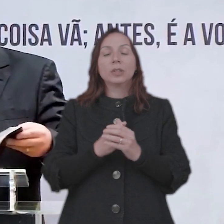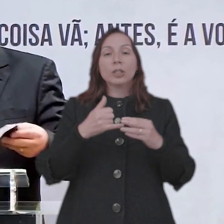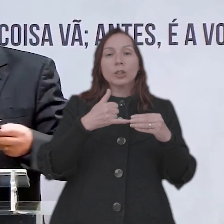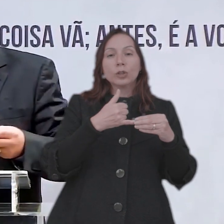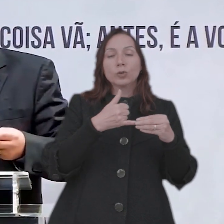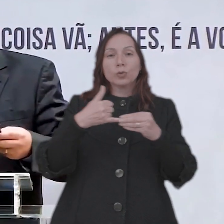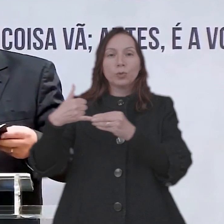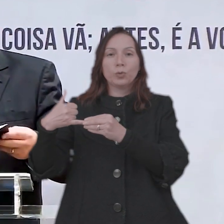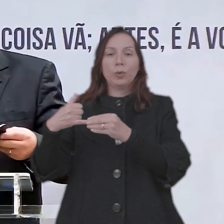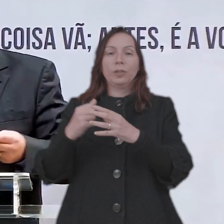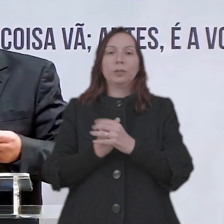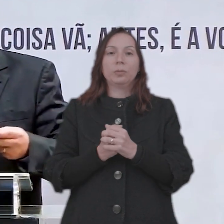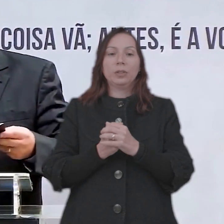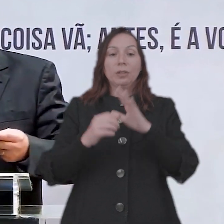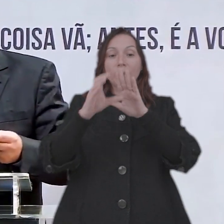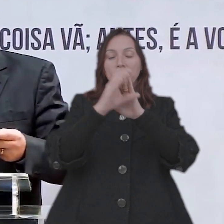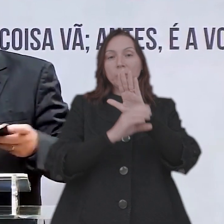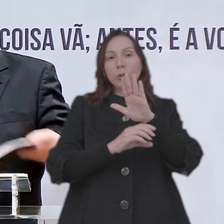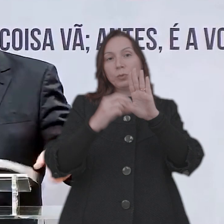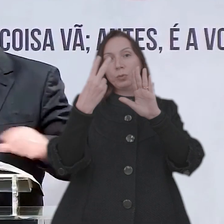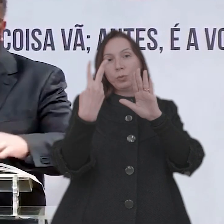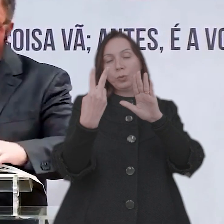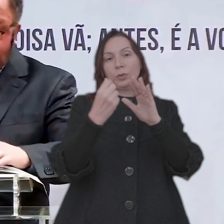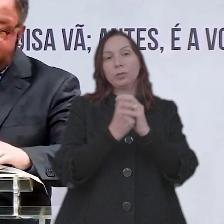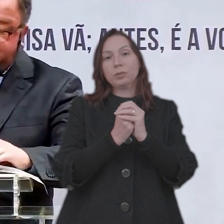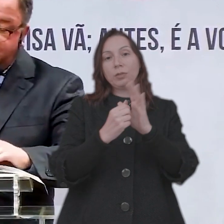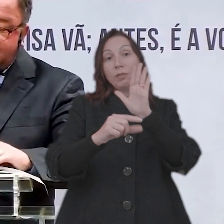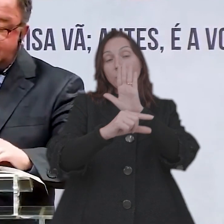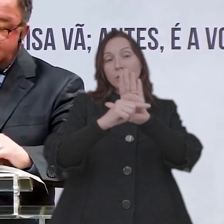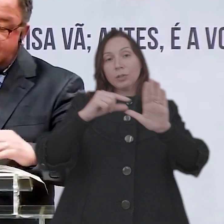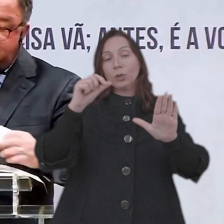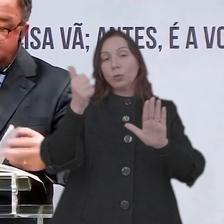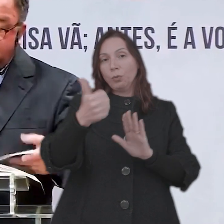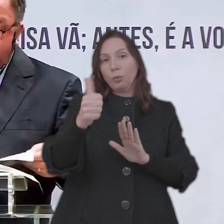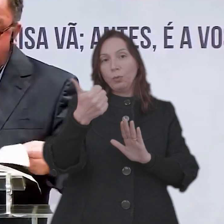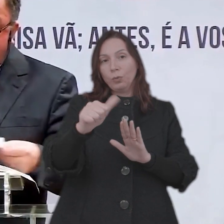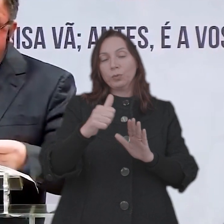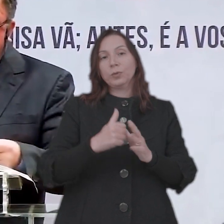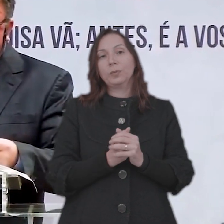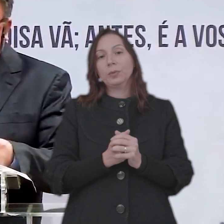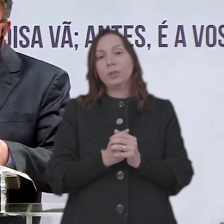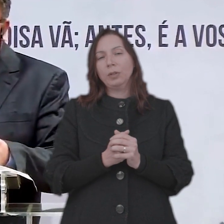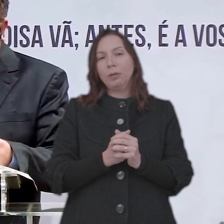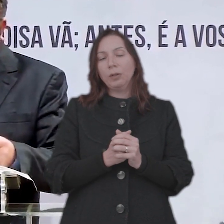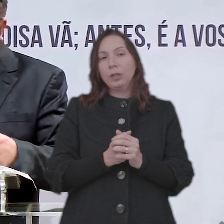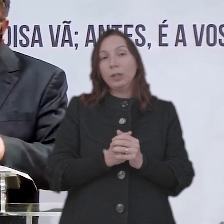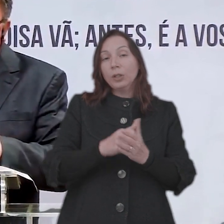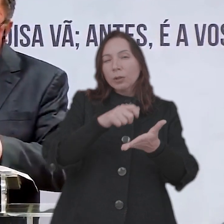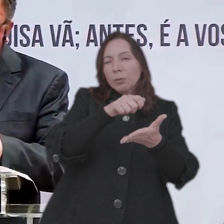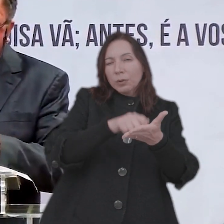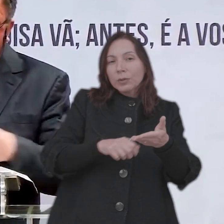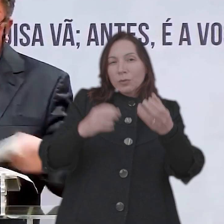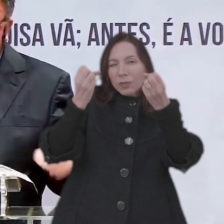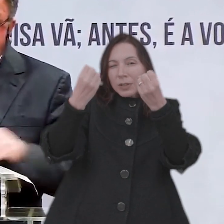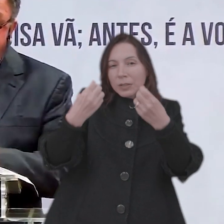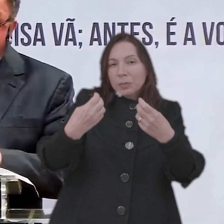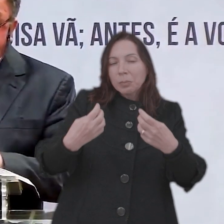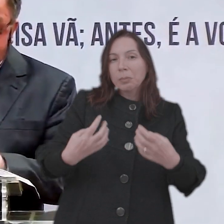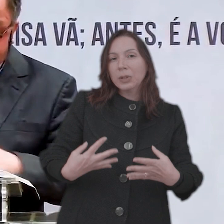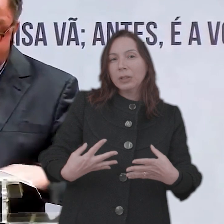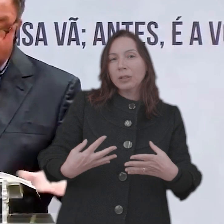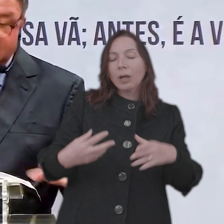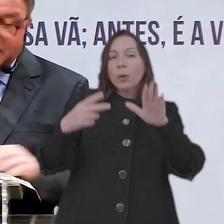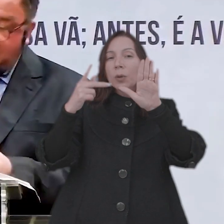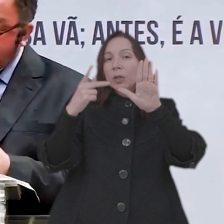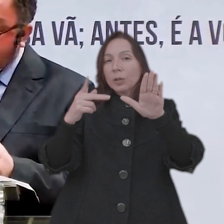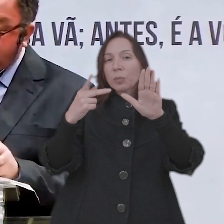Josué, capítulo 2, versículo 11, porque esse texto serve para explicar o que essa